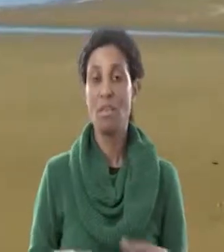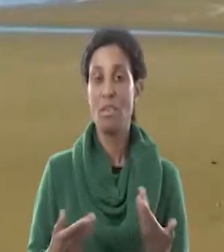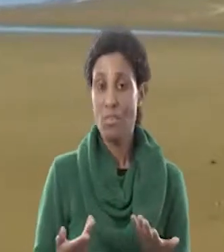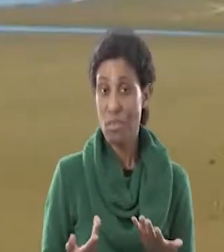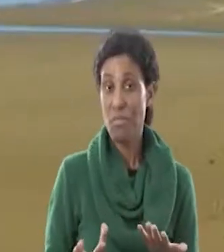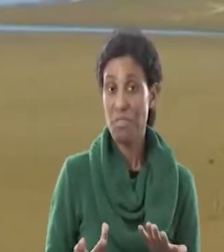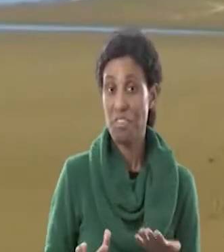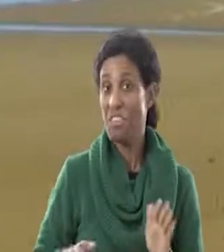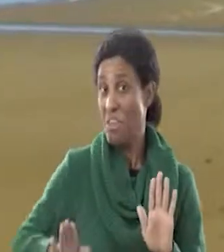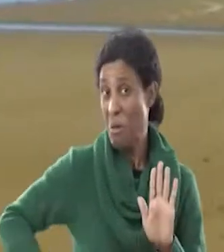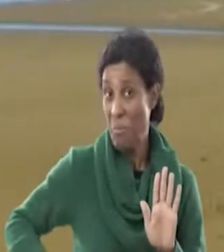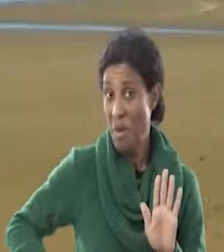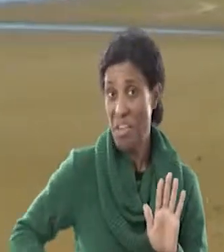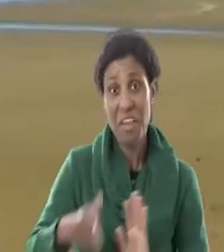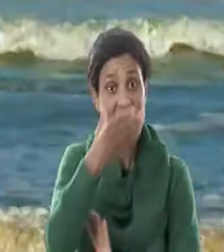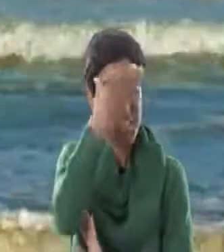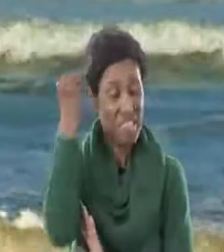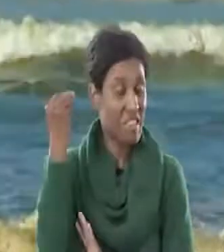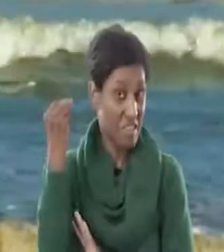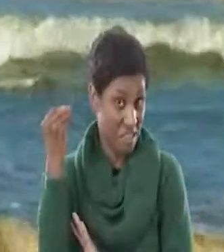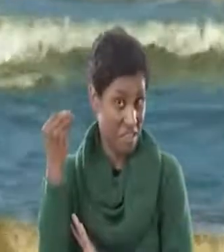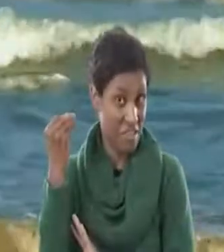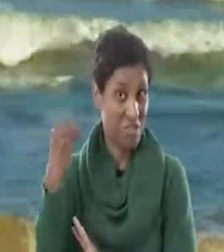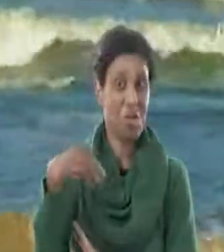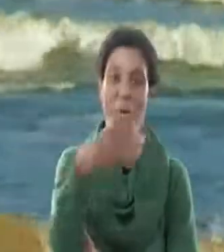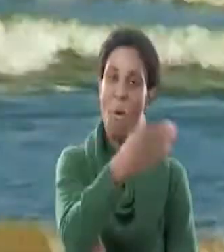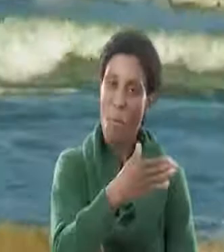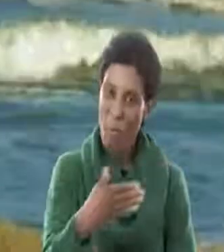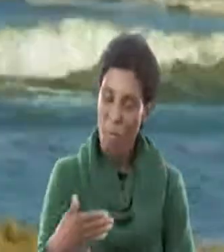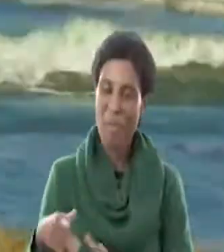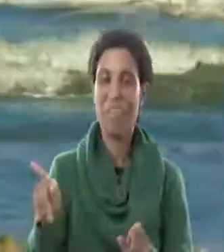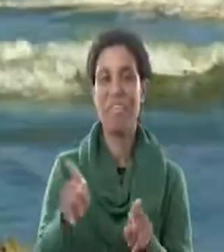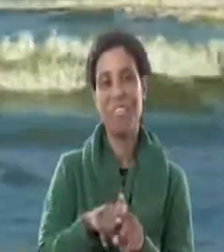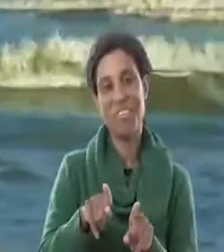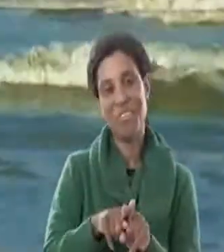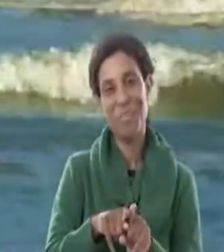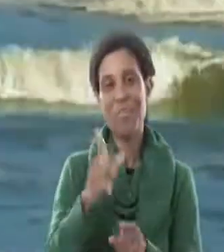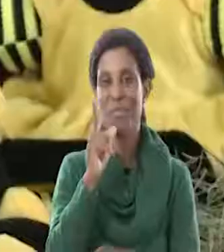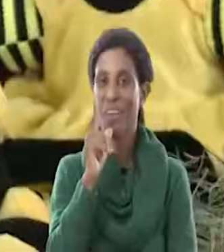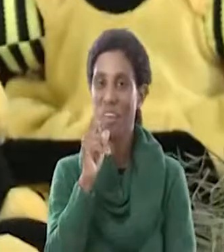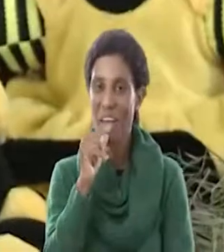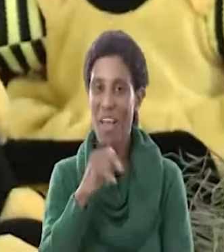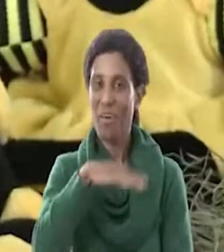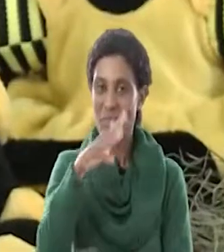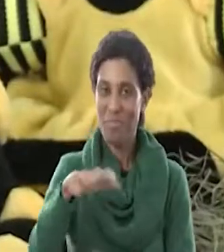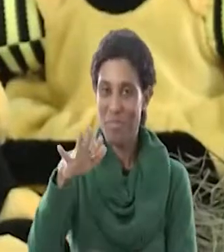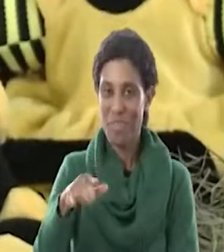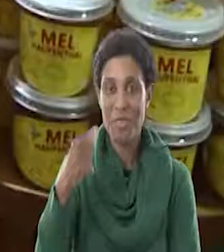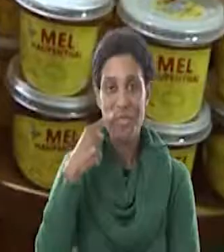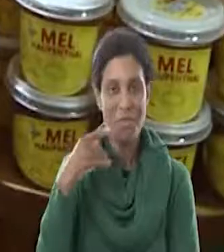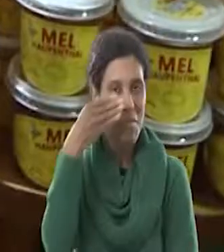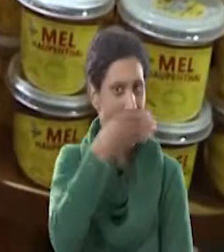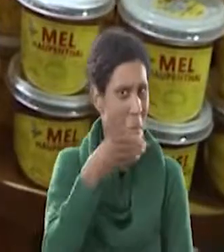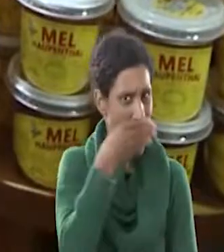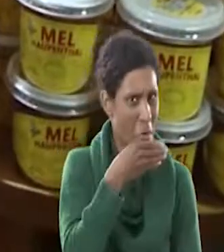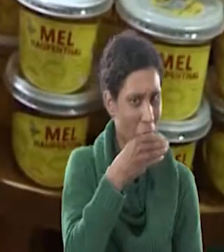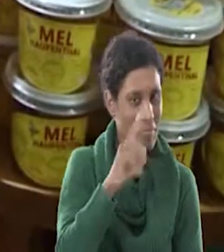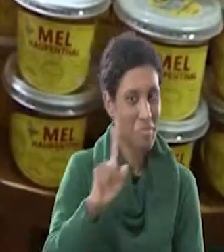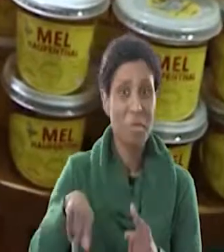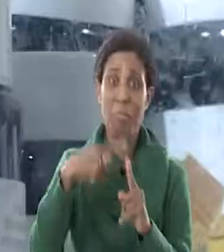De volta à praia, esqueça o peixe e as ondas do mar. Estamos aqui para ver mel,